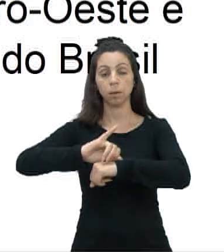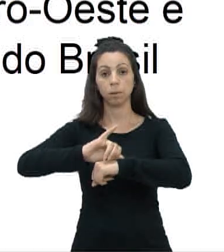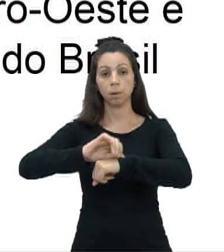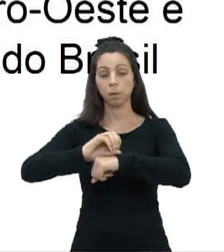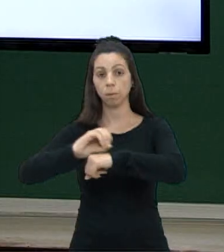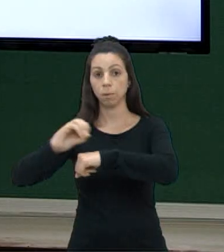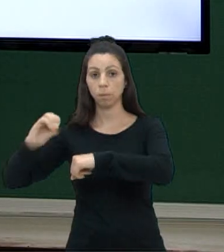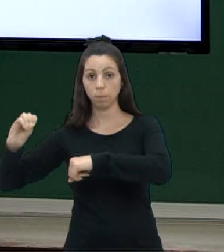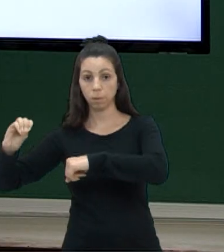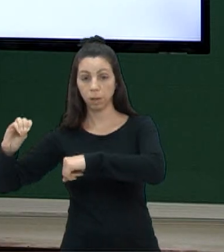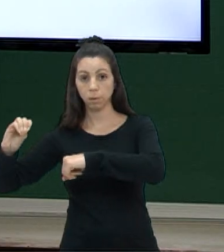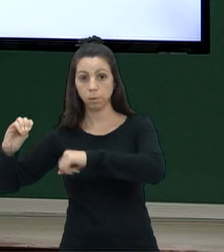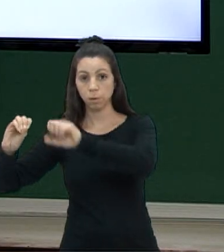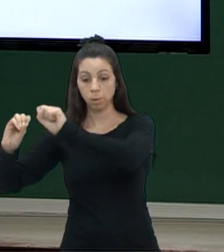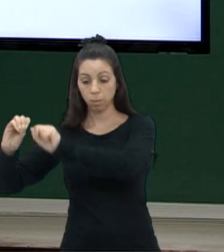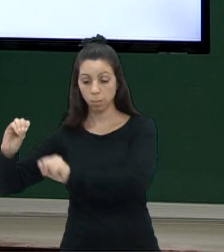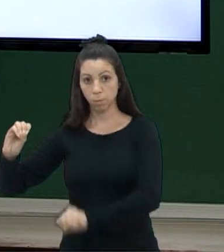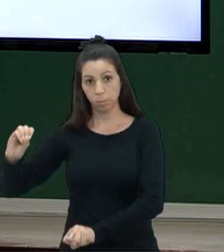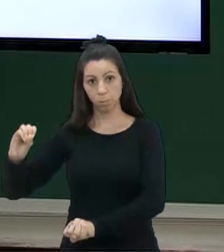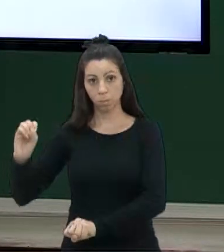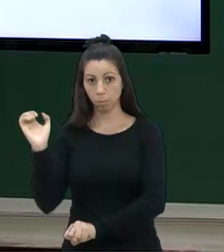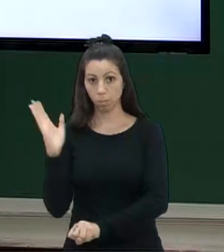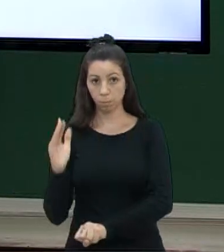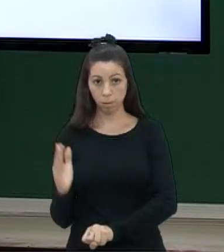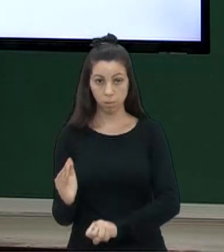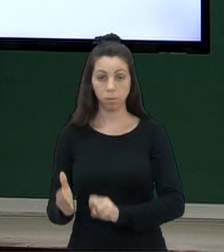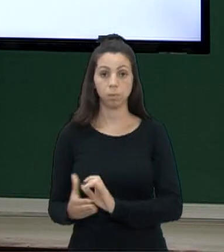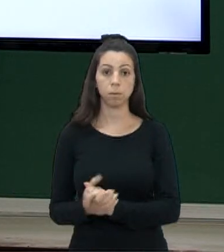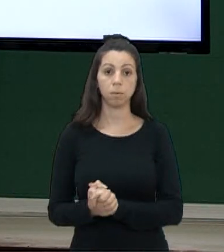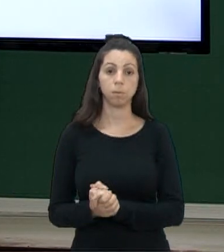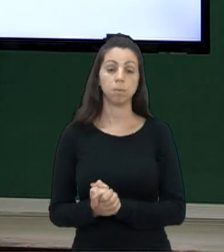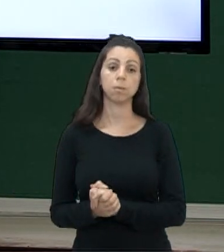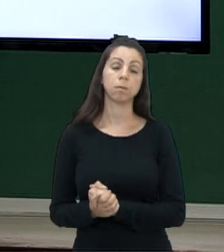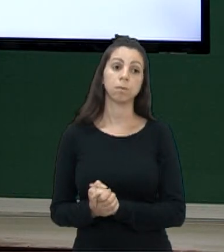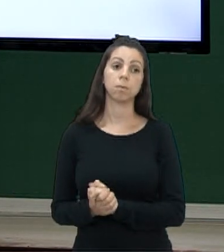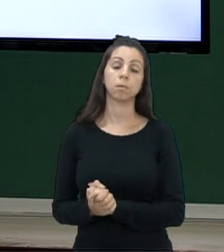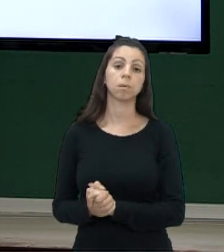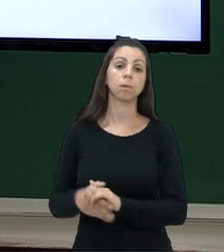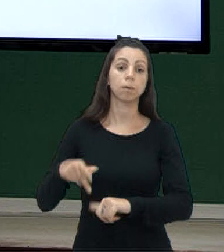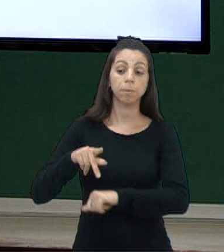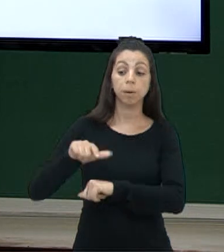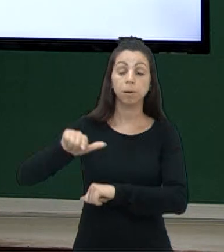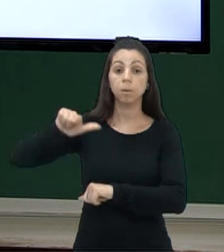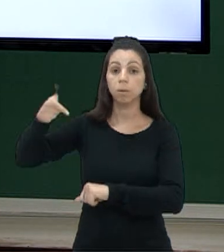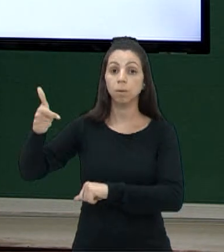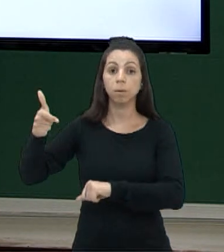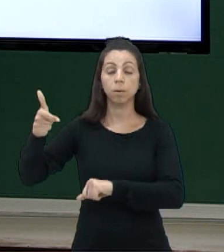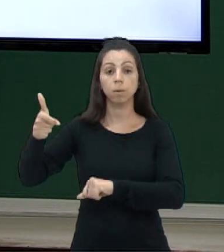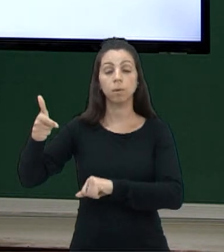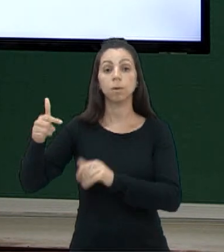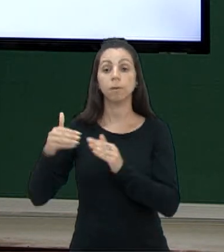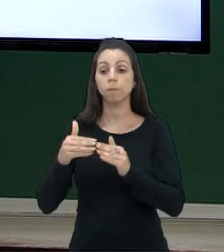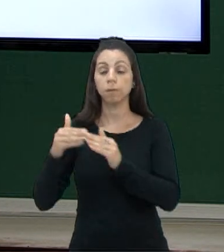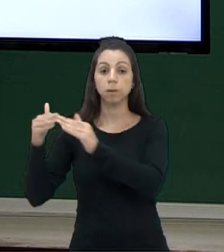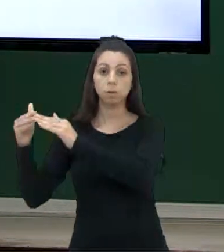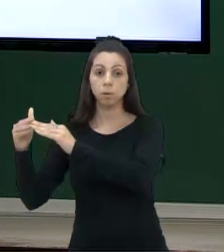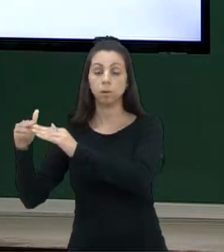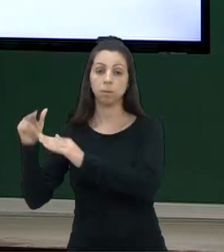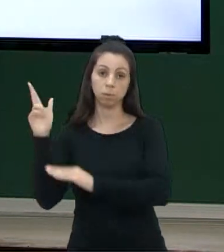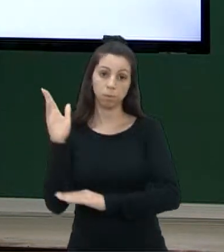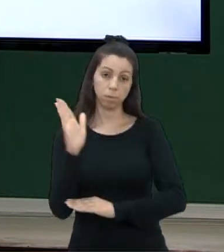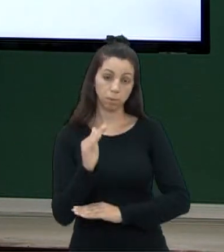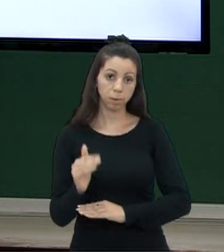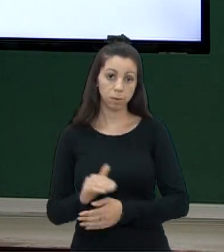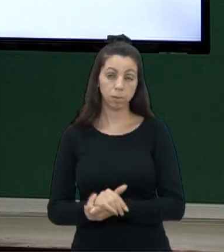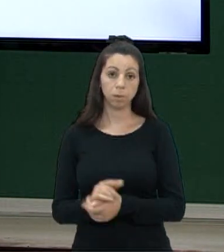sedimentos de outros escudos que estão estabelecidos em outros países, nos países vizinhos aqui do Brasil e também